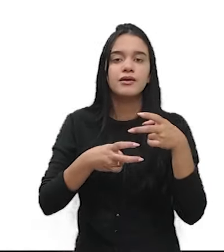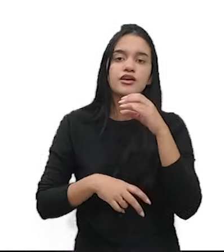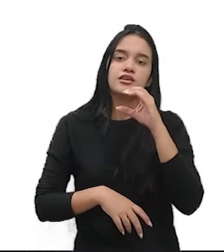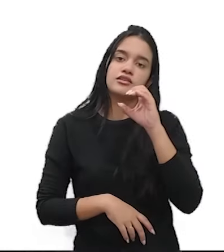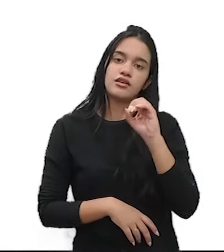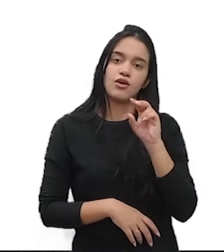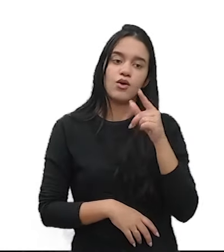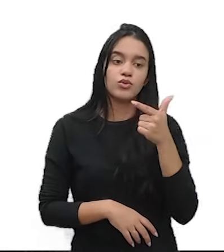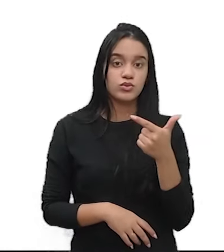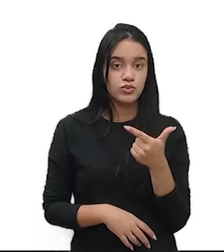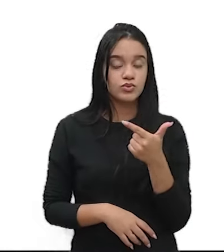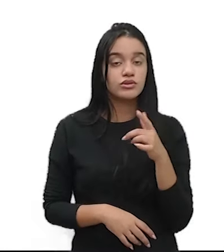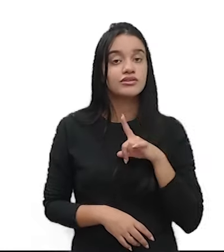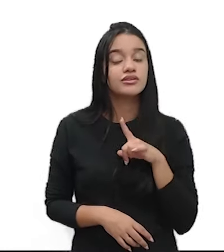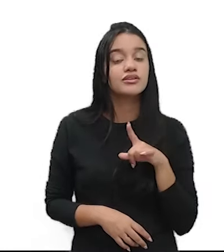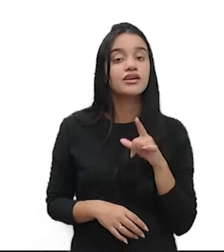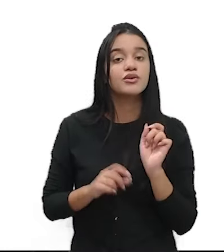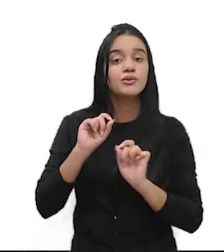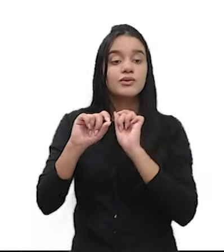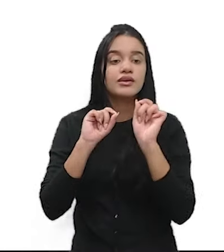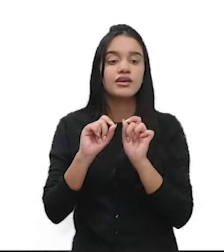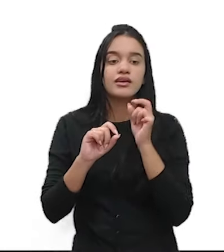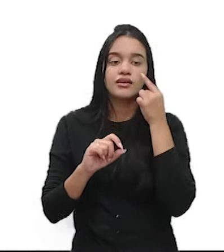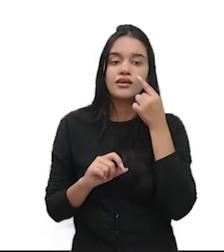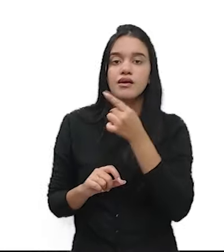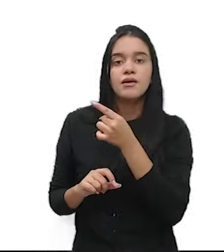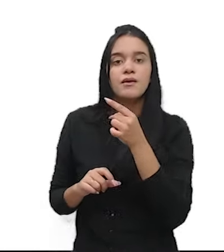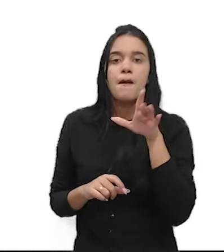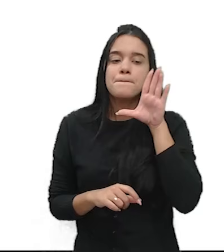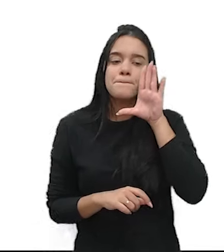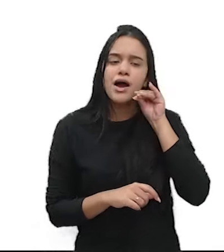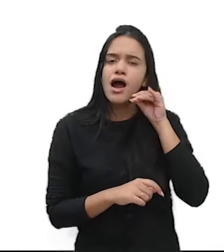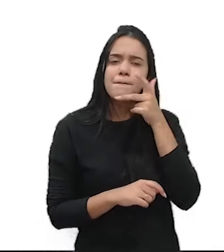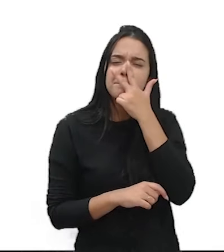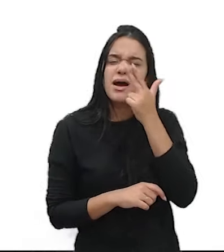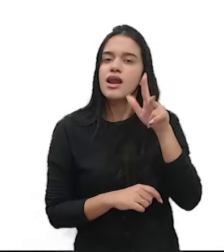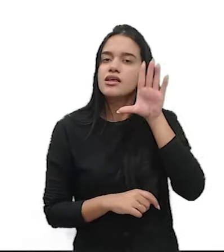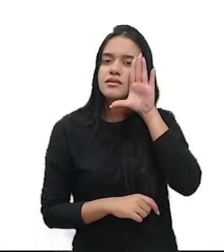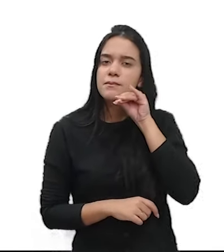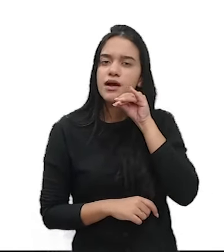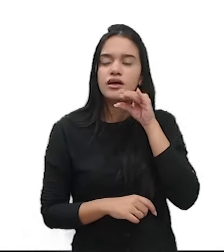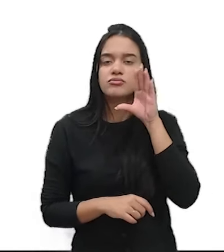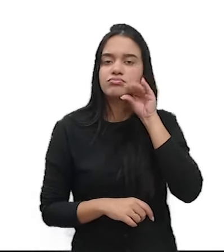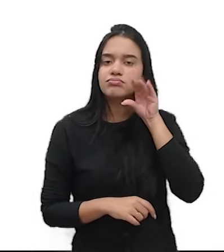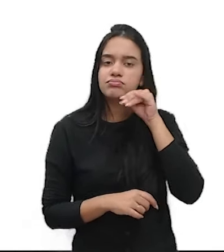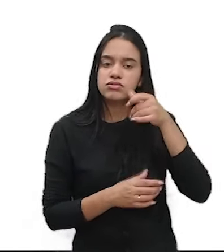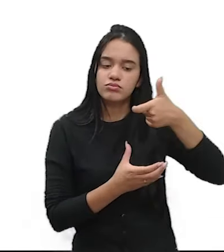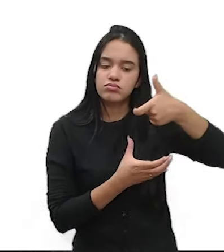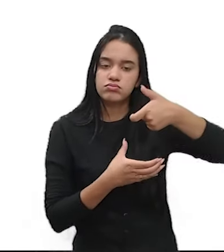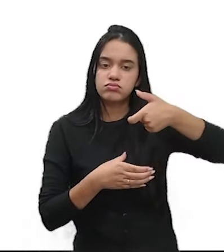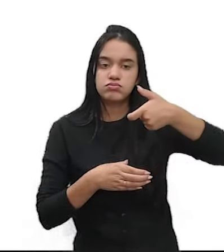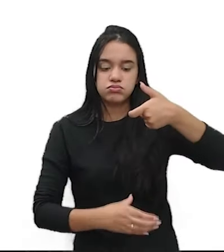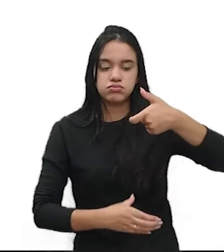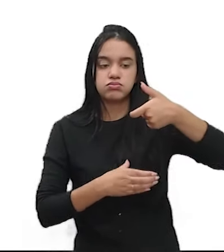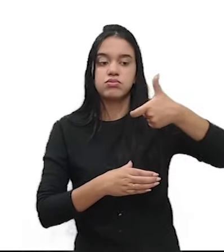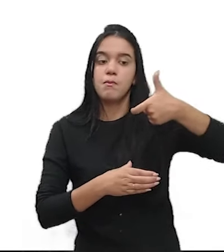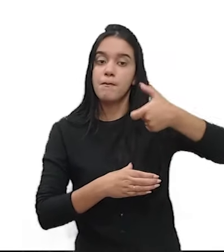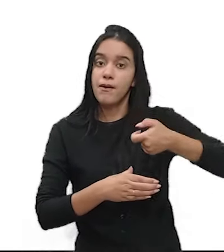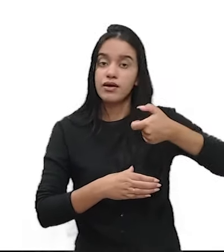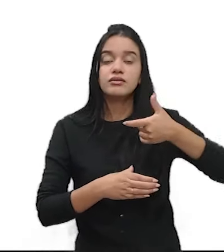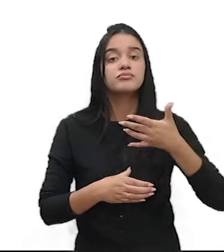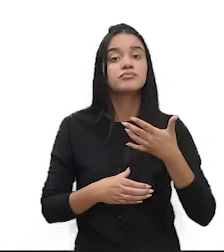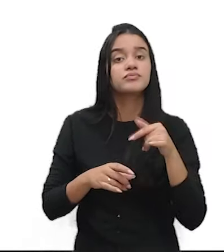difusor que é esse bico de pato bem grandão O que é esse difusor ele vai direcionar o gás carbônico tá para que